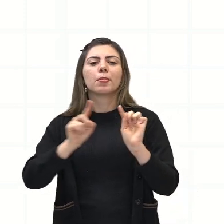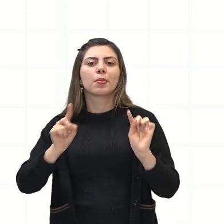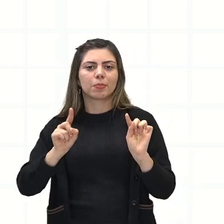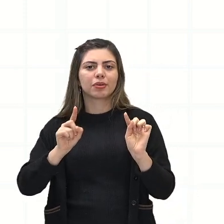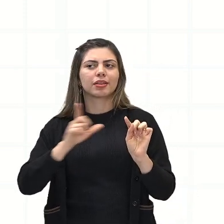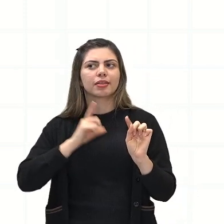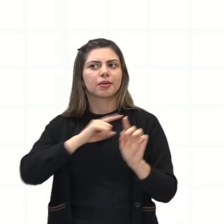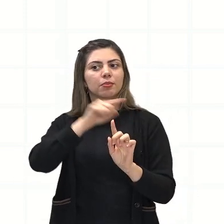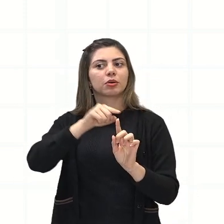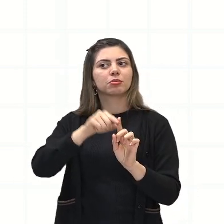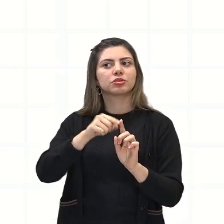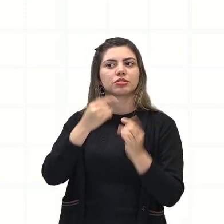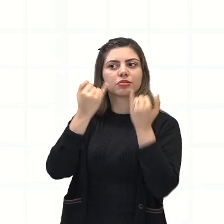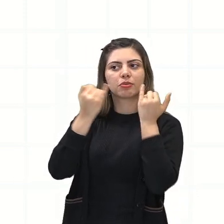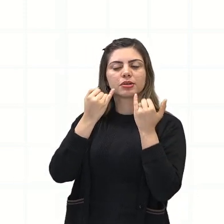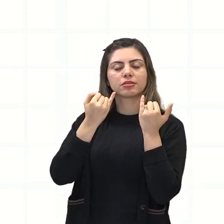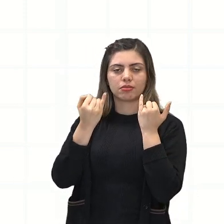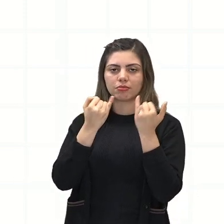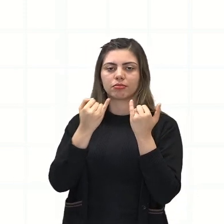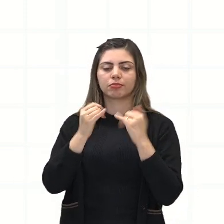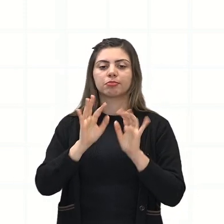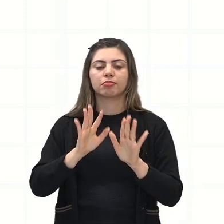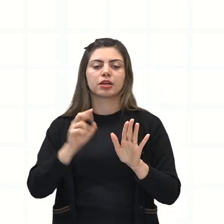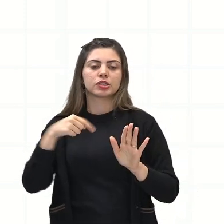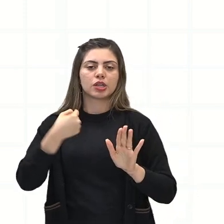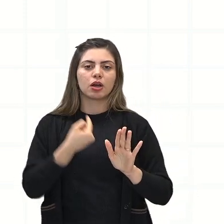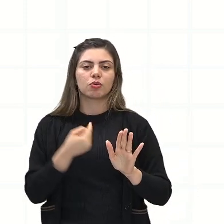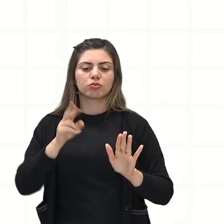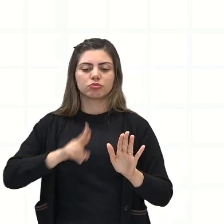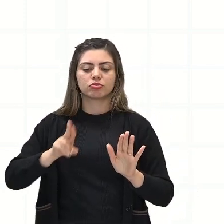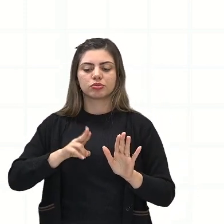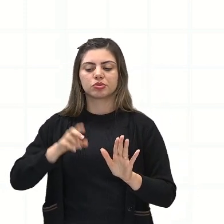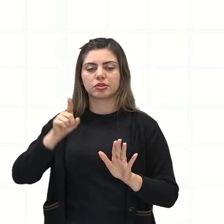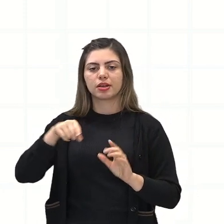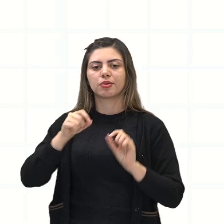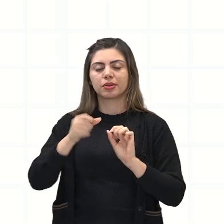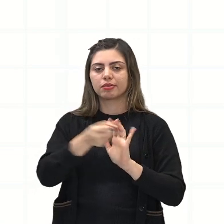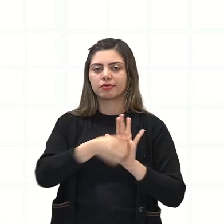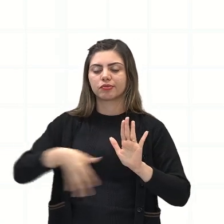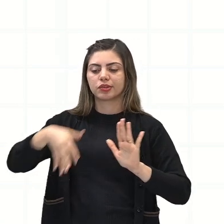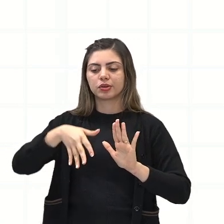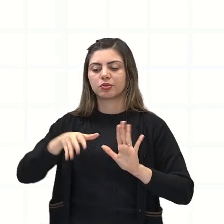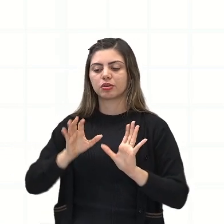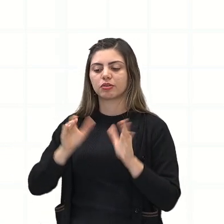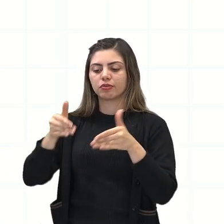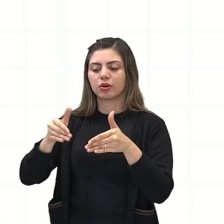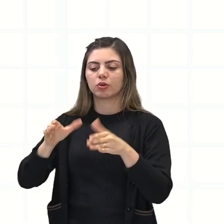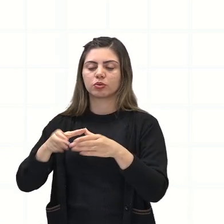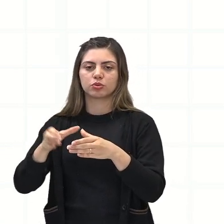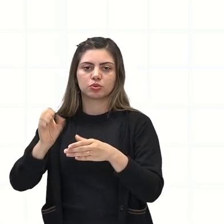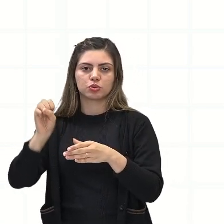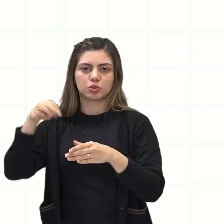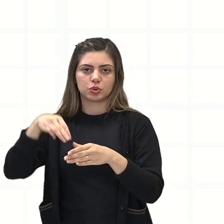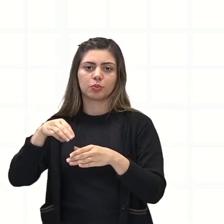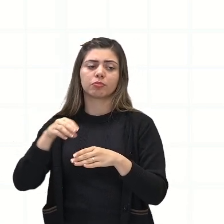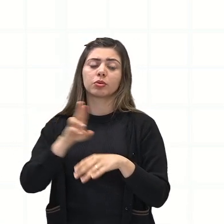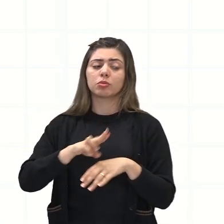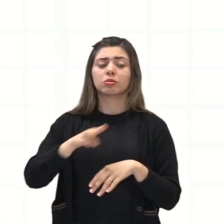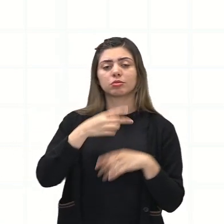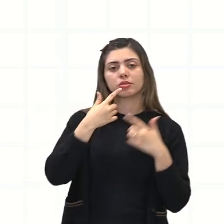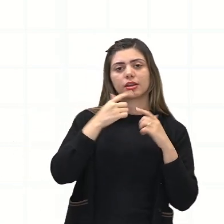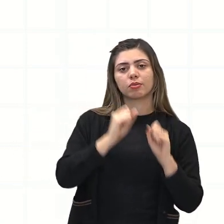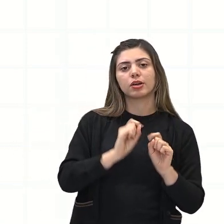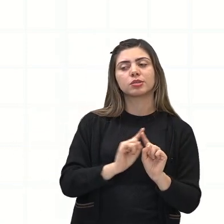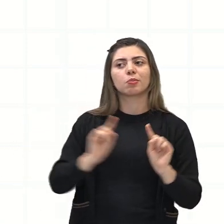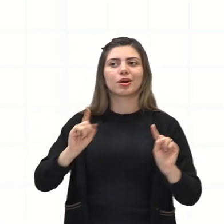mensagens. Quando eu utilizo, por exemplo, as figuras de som, eu já quero trabalhar para além da linguagem. Claro, utilizando a linguagem, mas dando